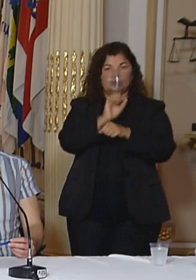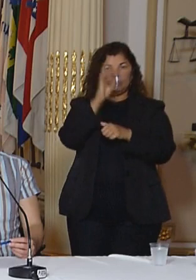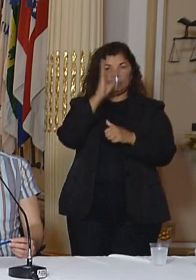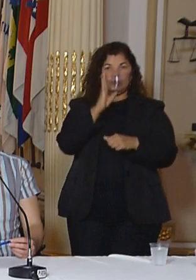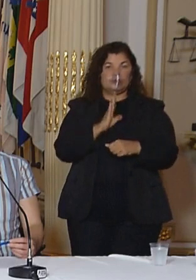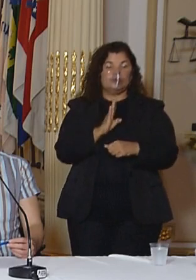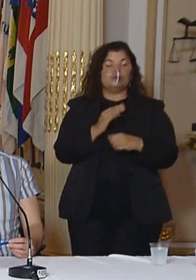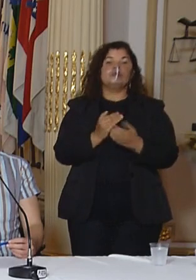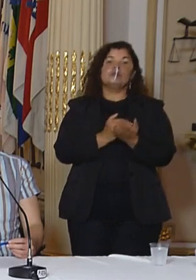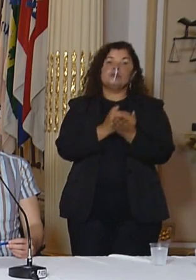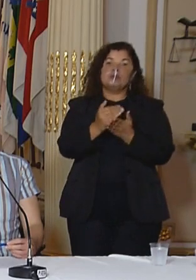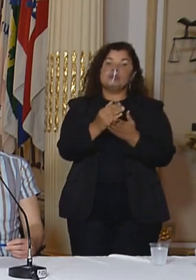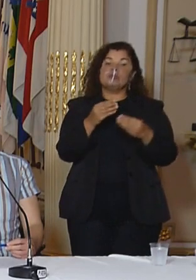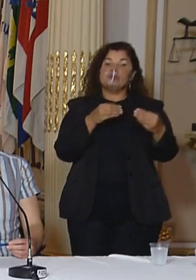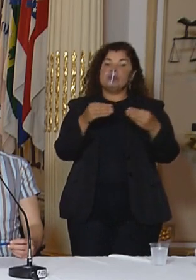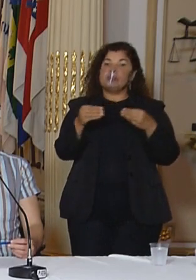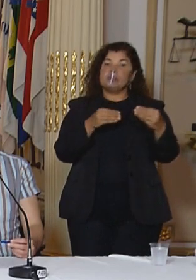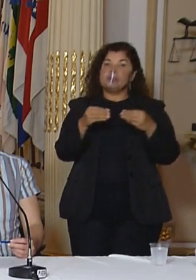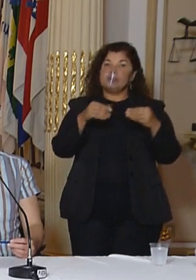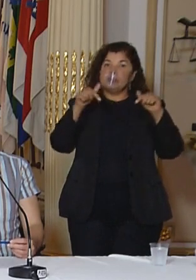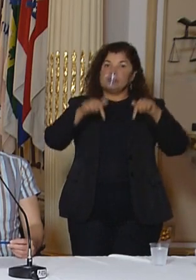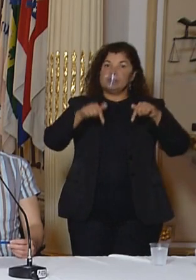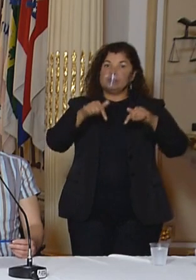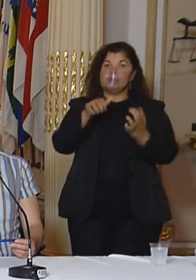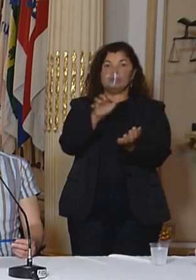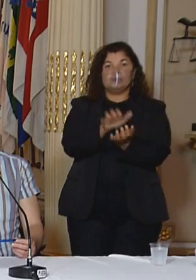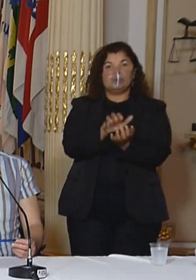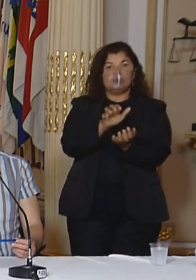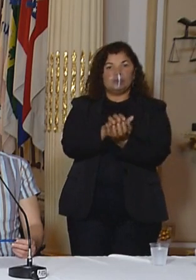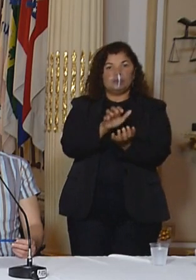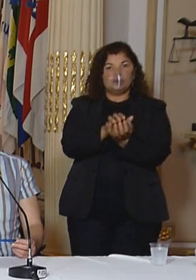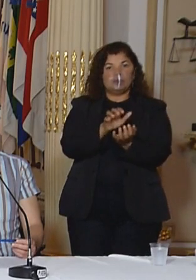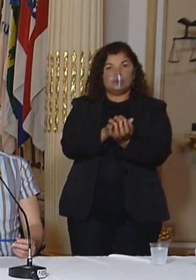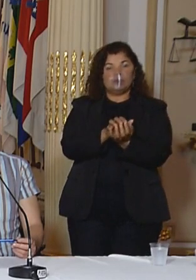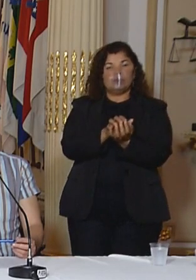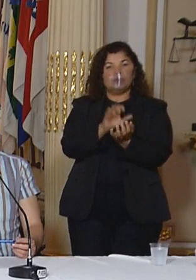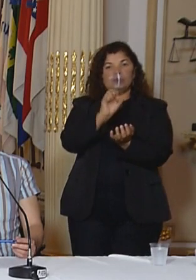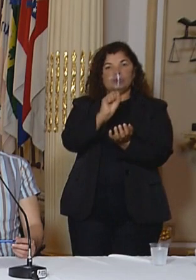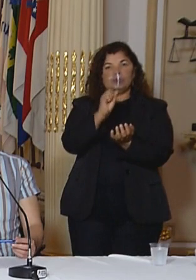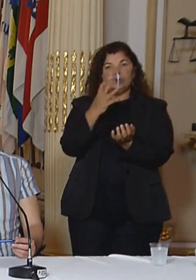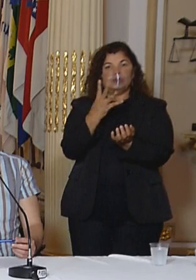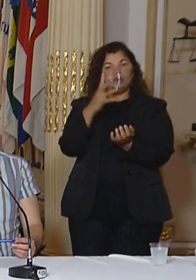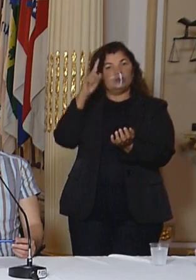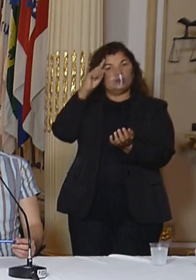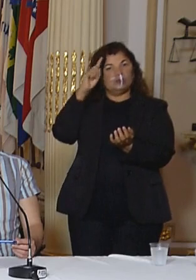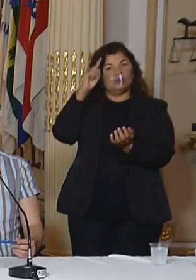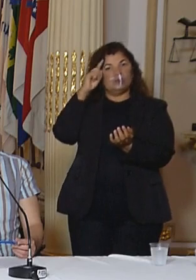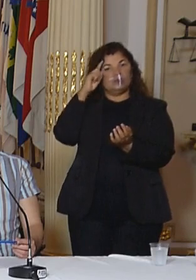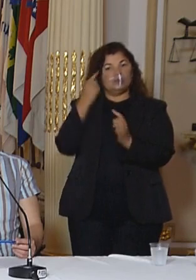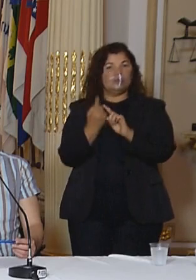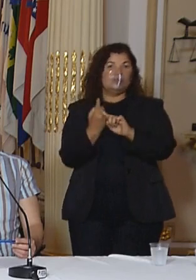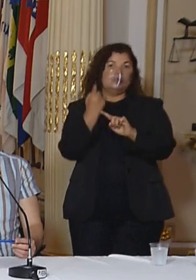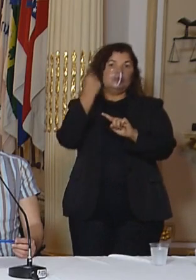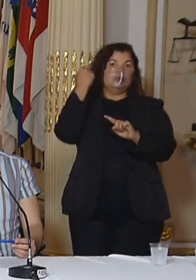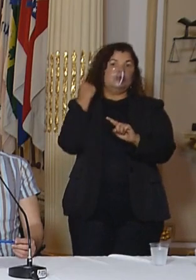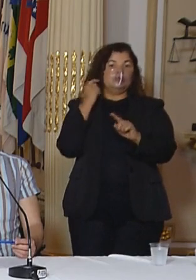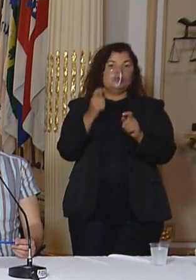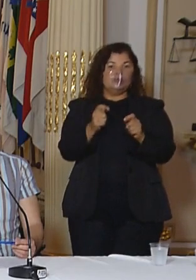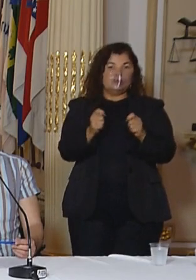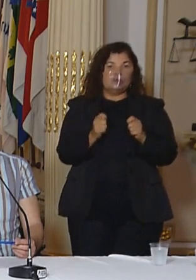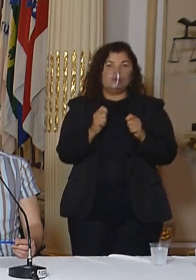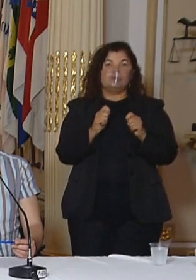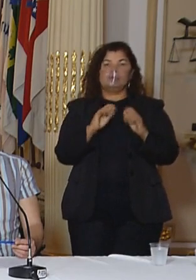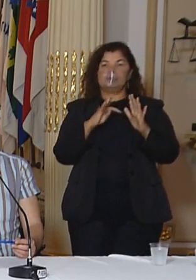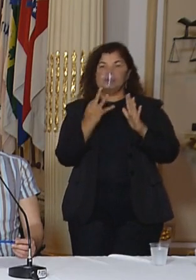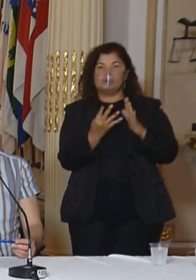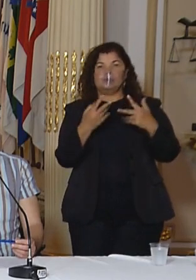início da flexibilização em Pernambuco se dará, portanto, 84 dias após o início das medidas restritivas